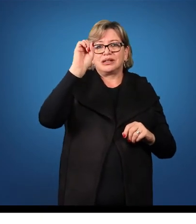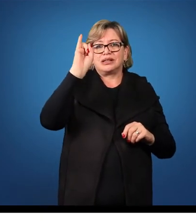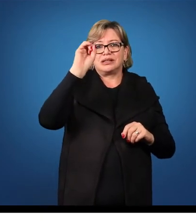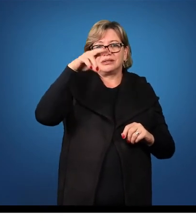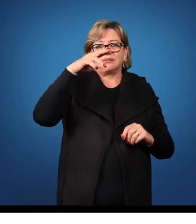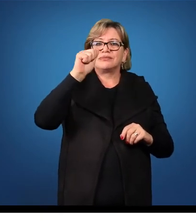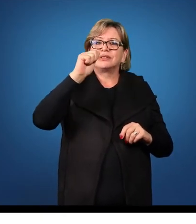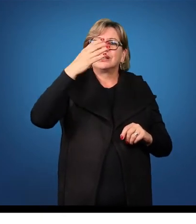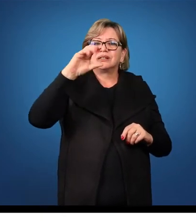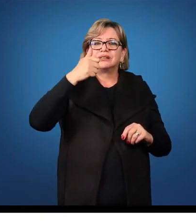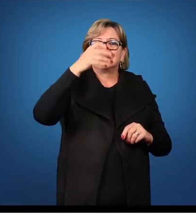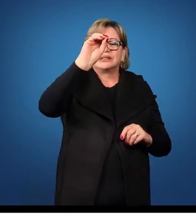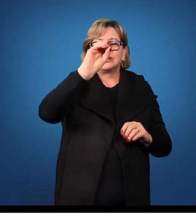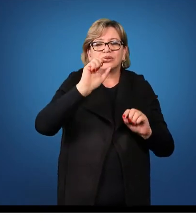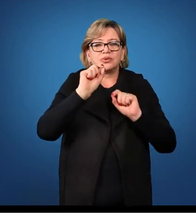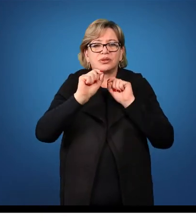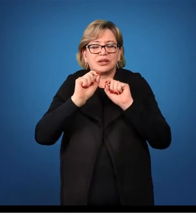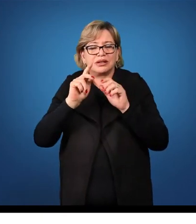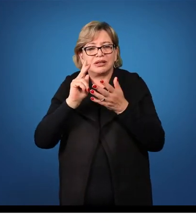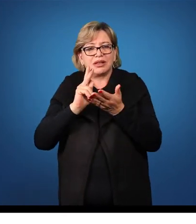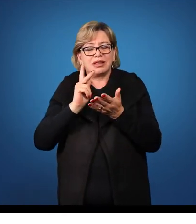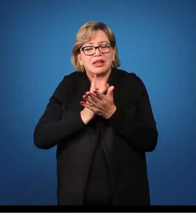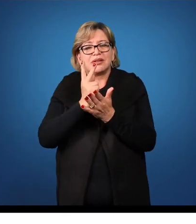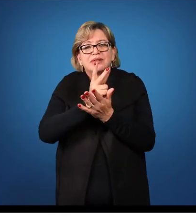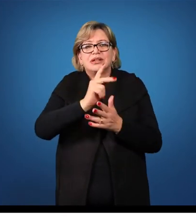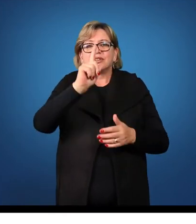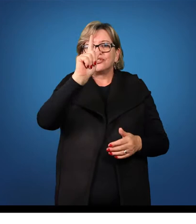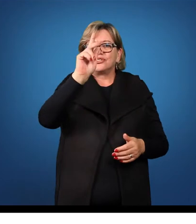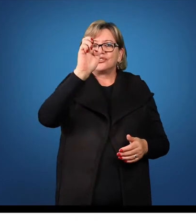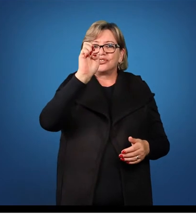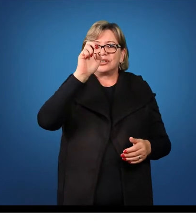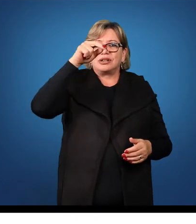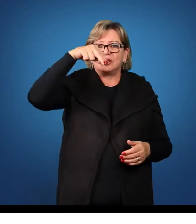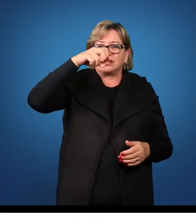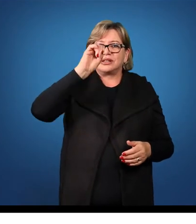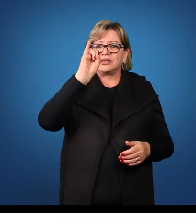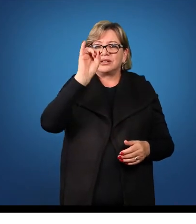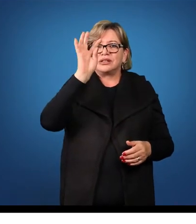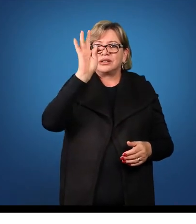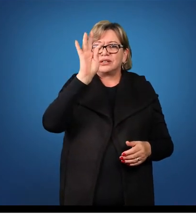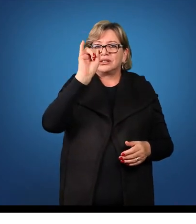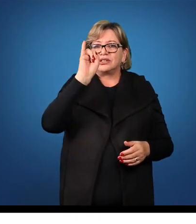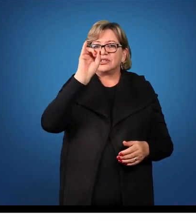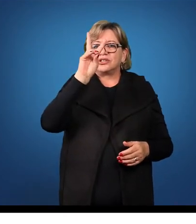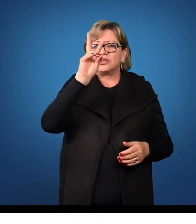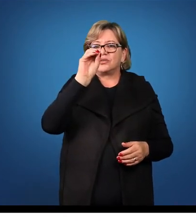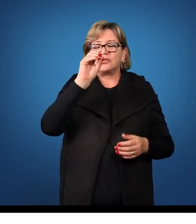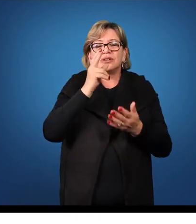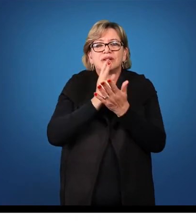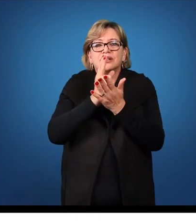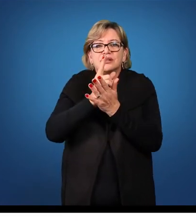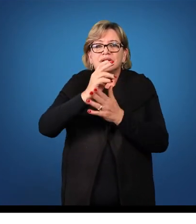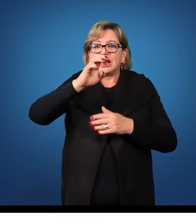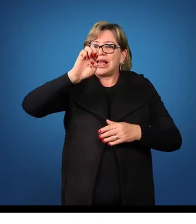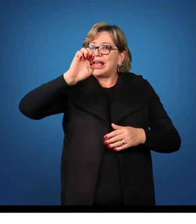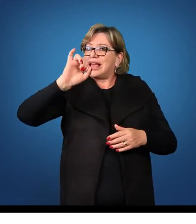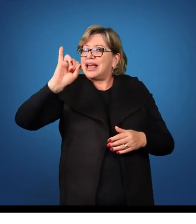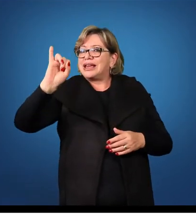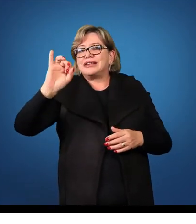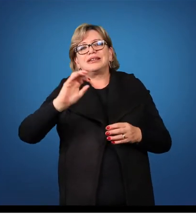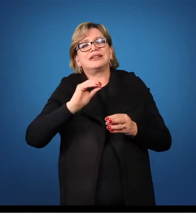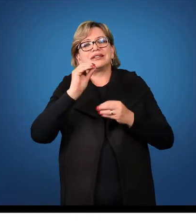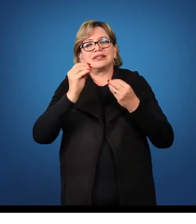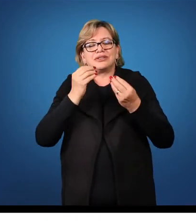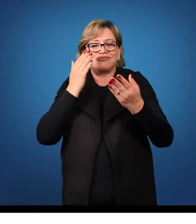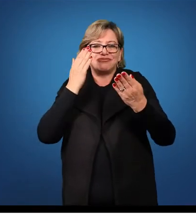declinação o gm tivo singular vai ser sempre em pé e observem na quarta que